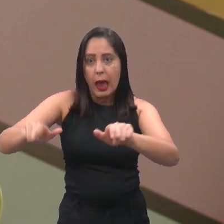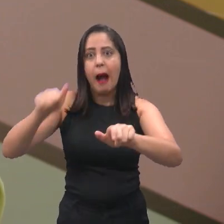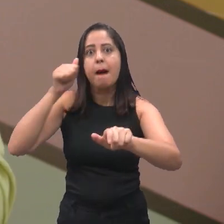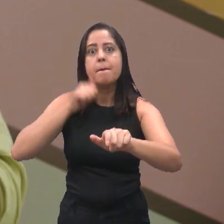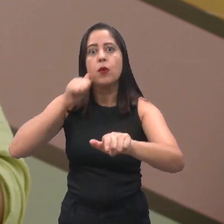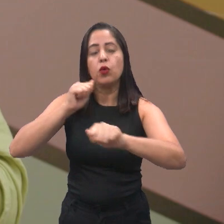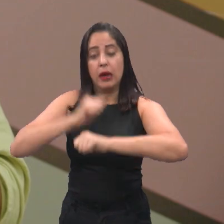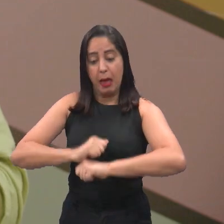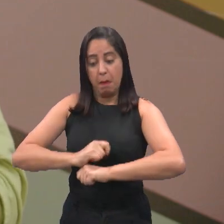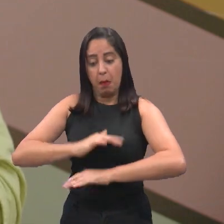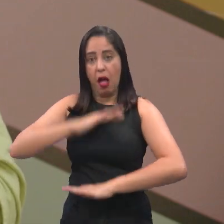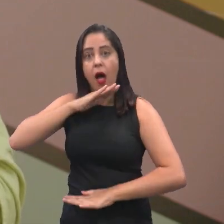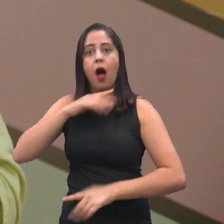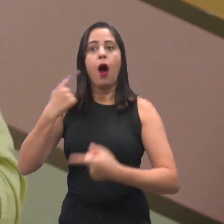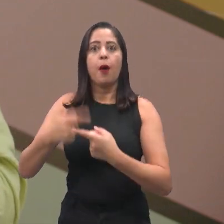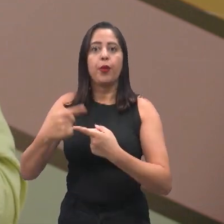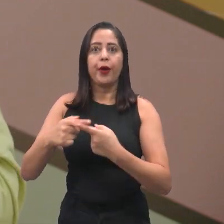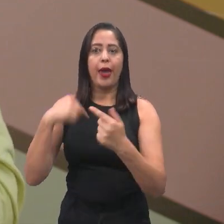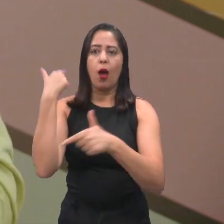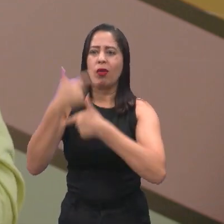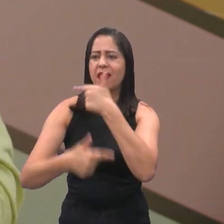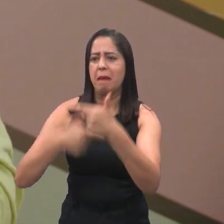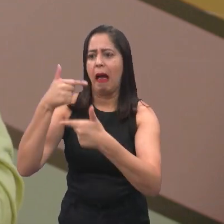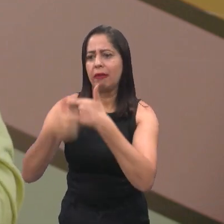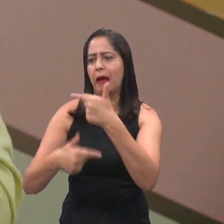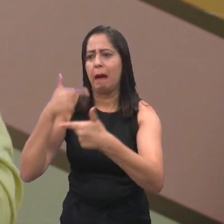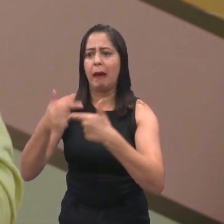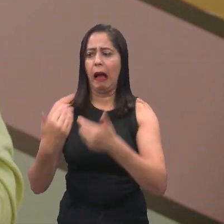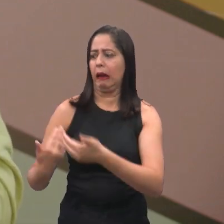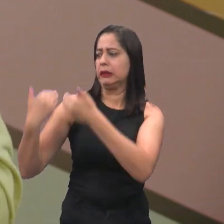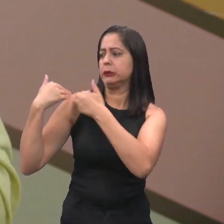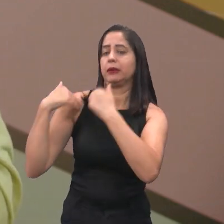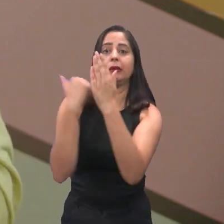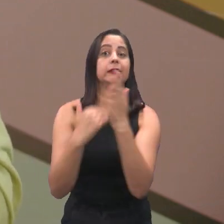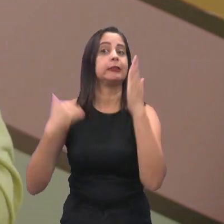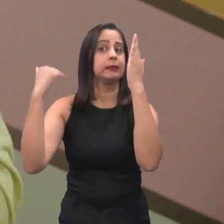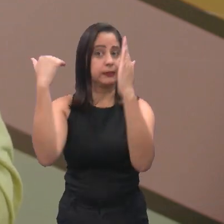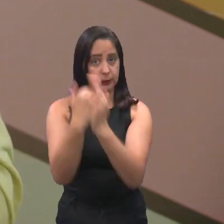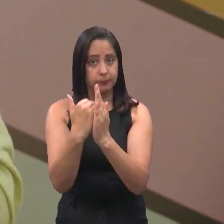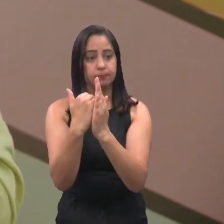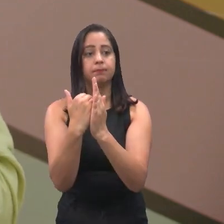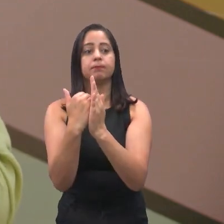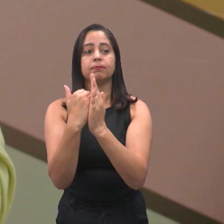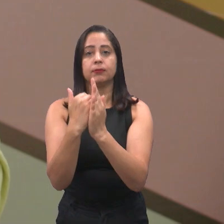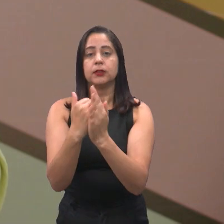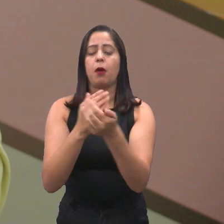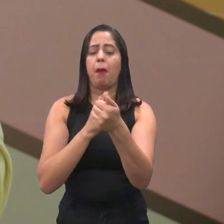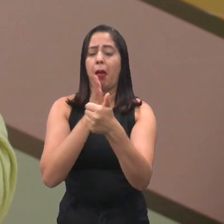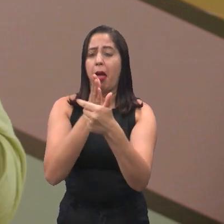nossas múltiplas atividades e responsabilidades. Nós temos uma sociedade que